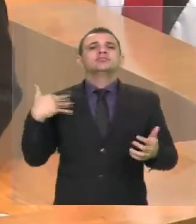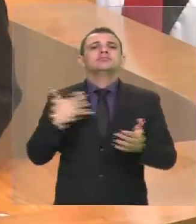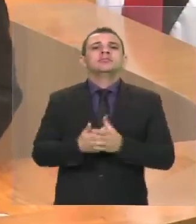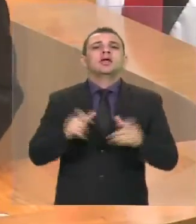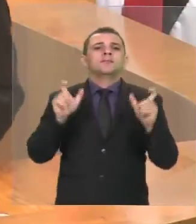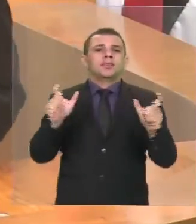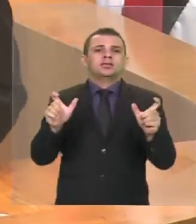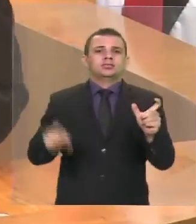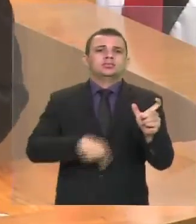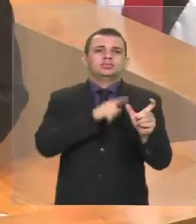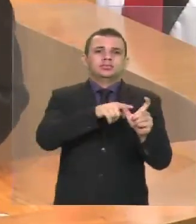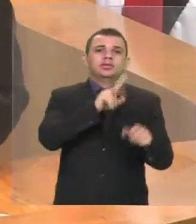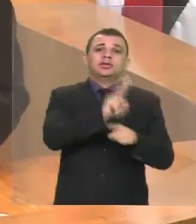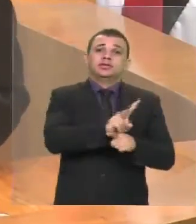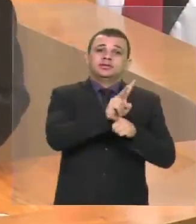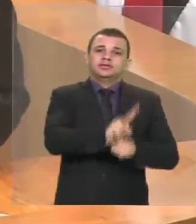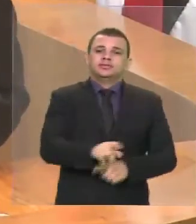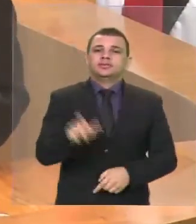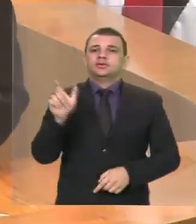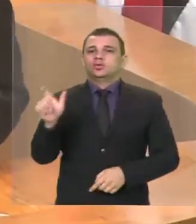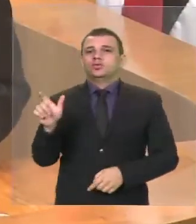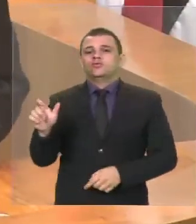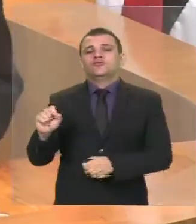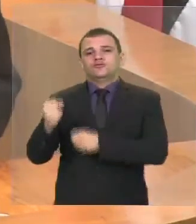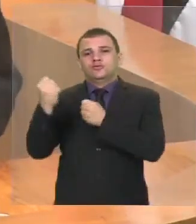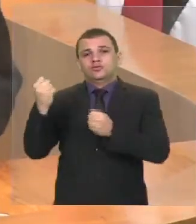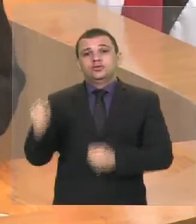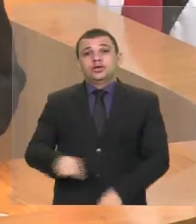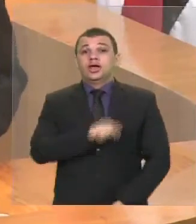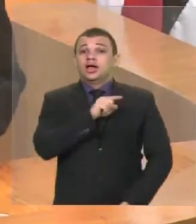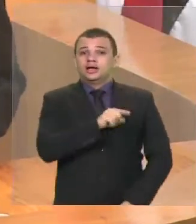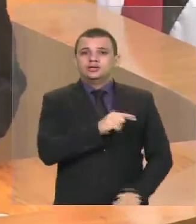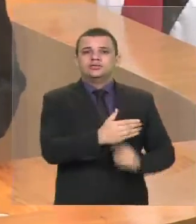Luís melhor e a força de quem nos faz prosseguir.